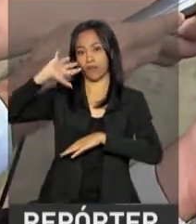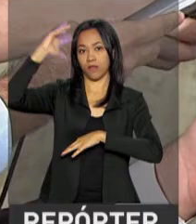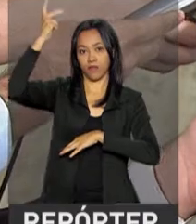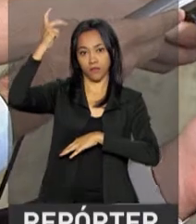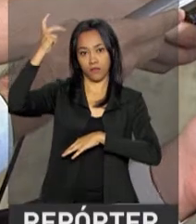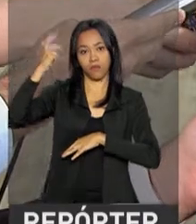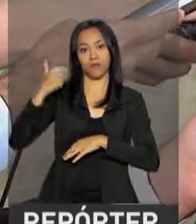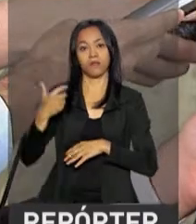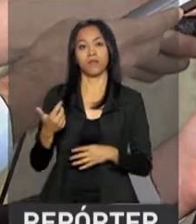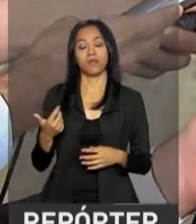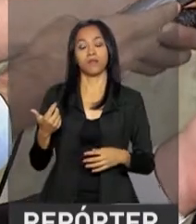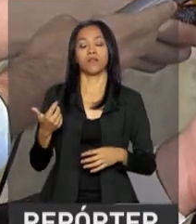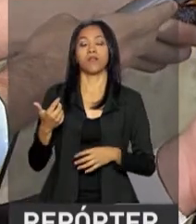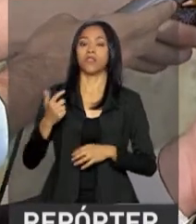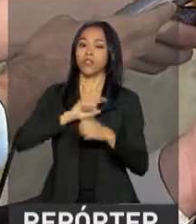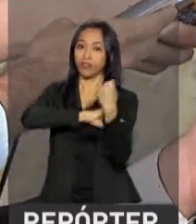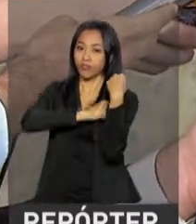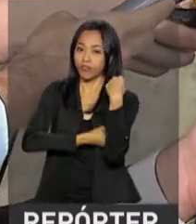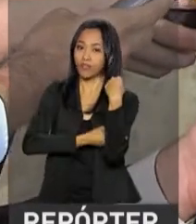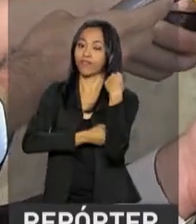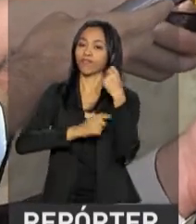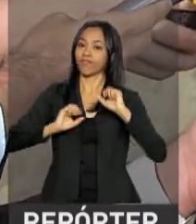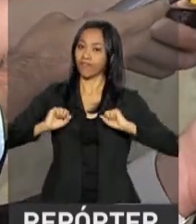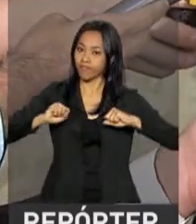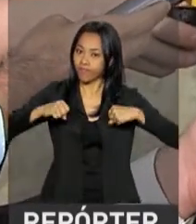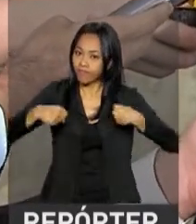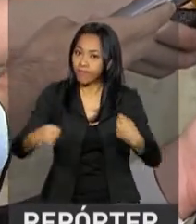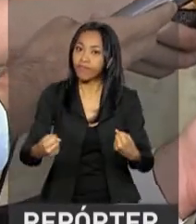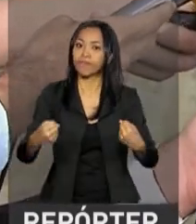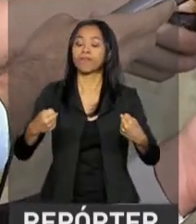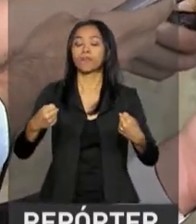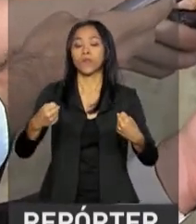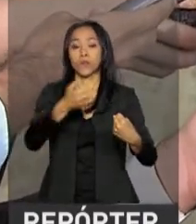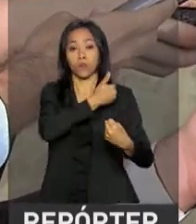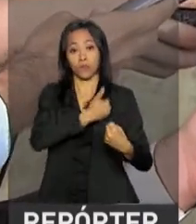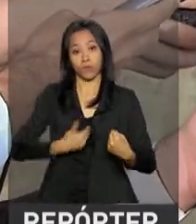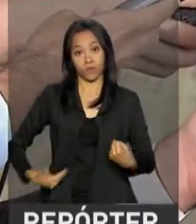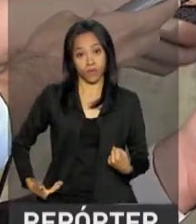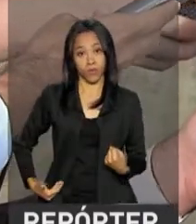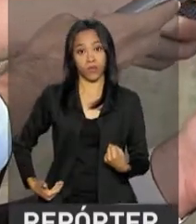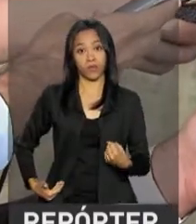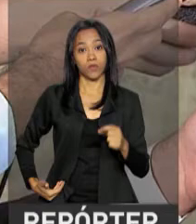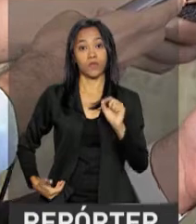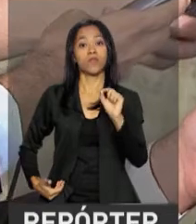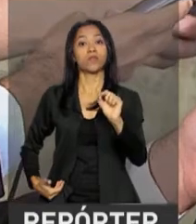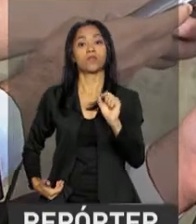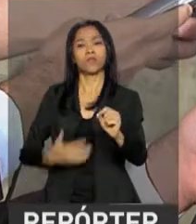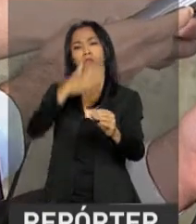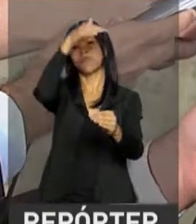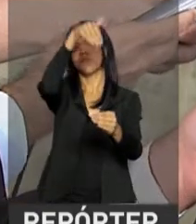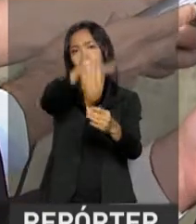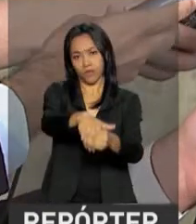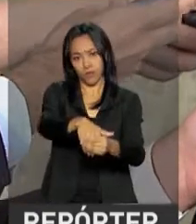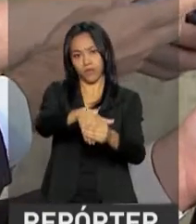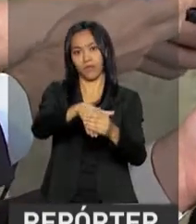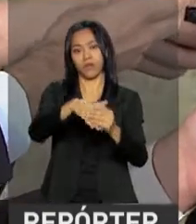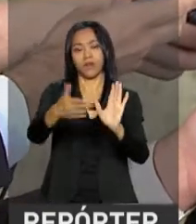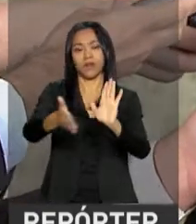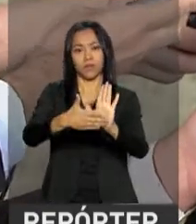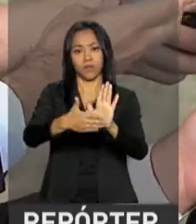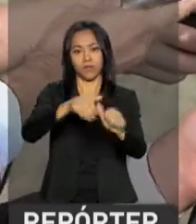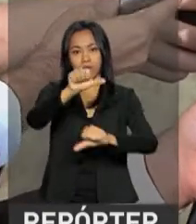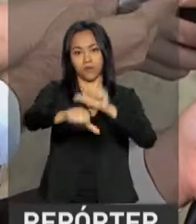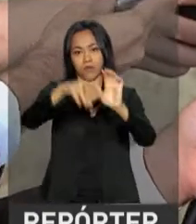a disposição do governo em votar a questão da reforma